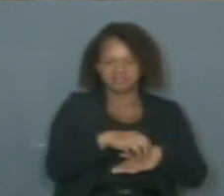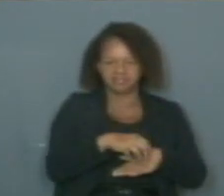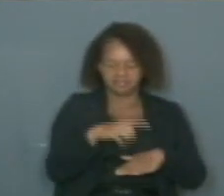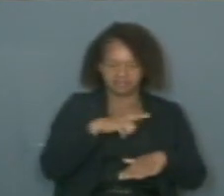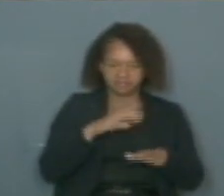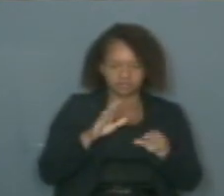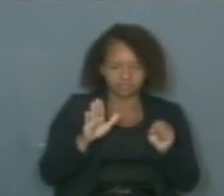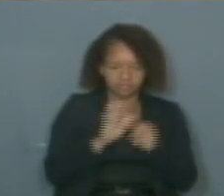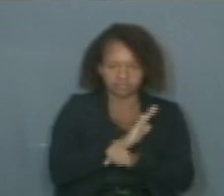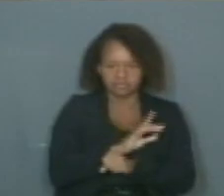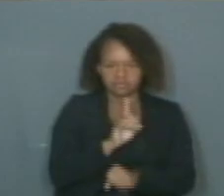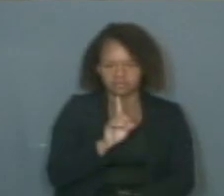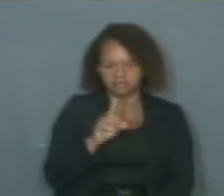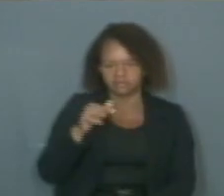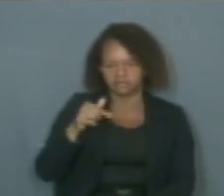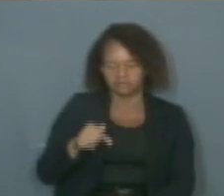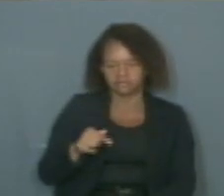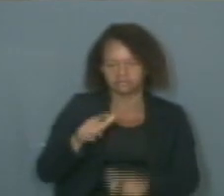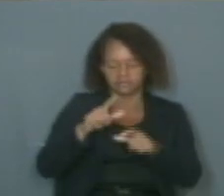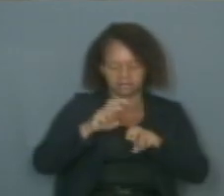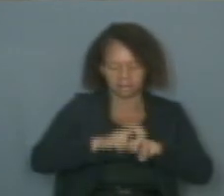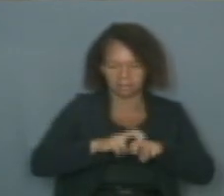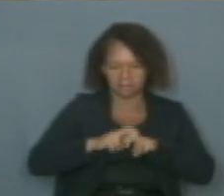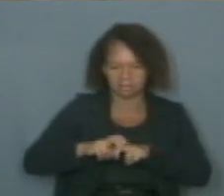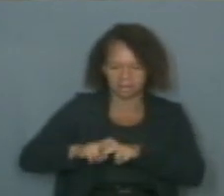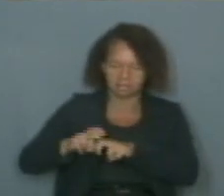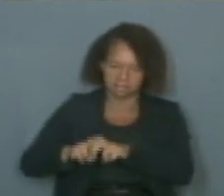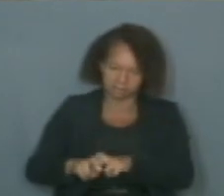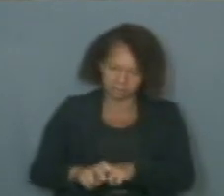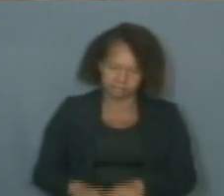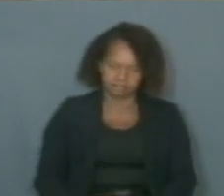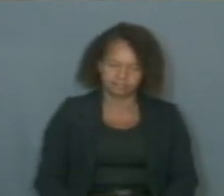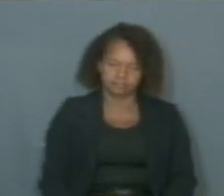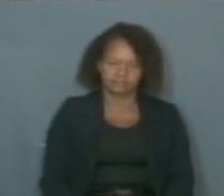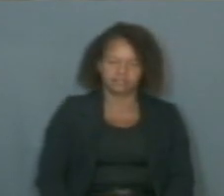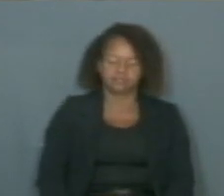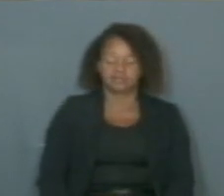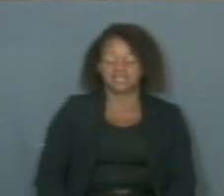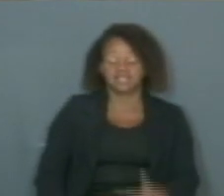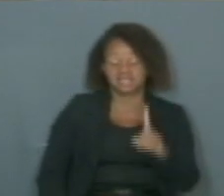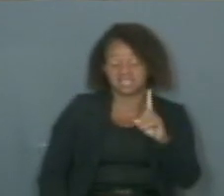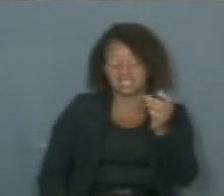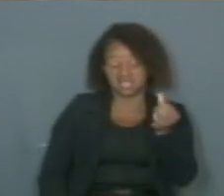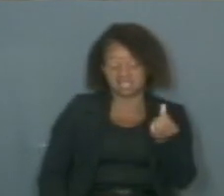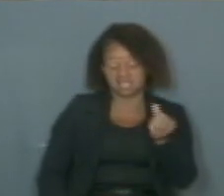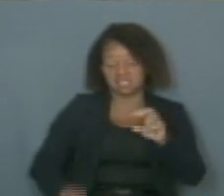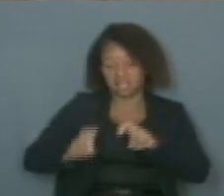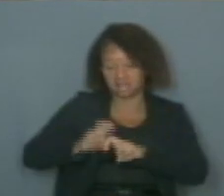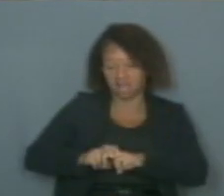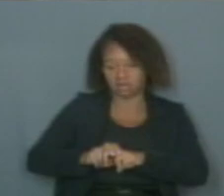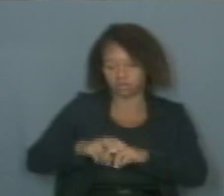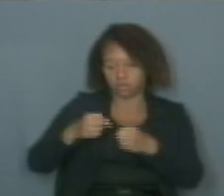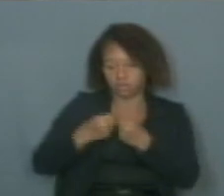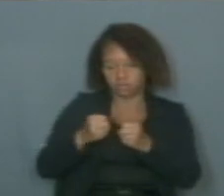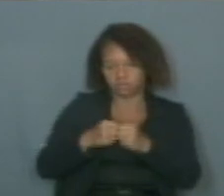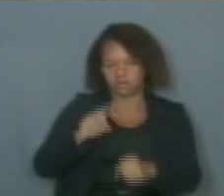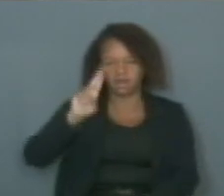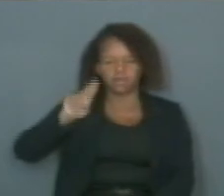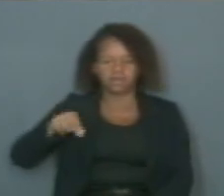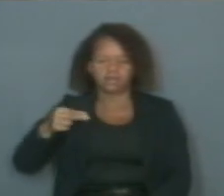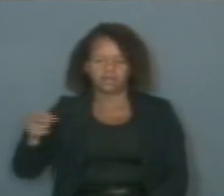no máximo, 16 lugares. E quando a gente era 16 lugares, no Detran